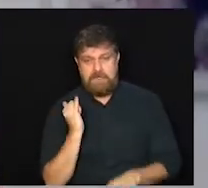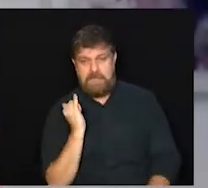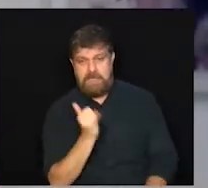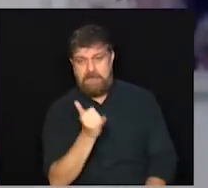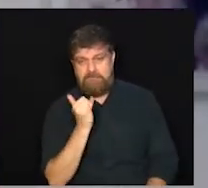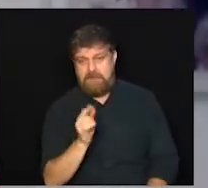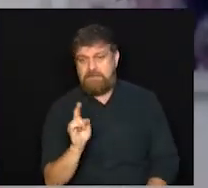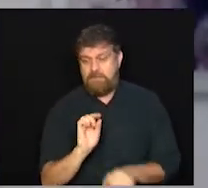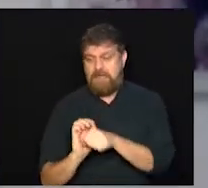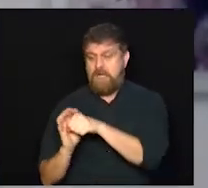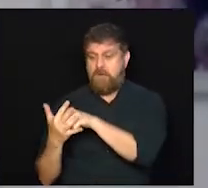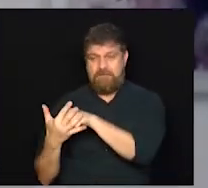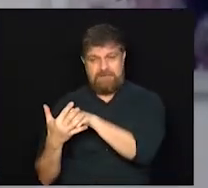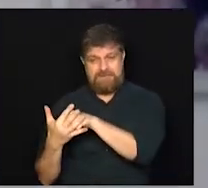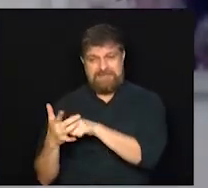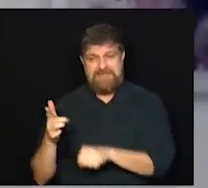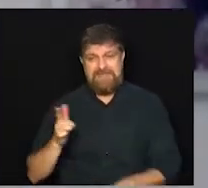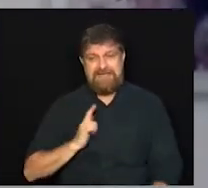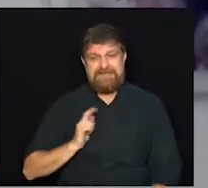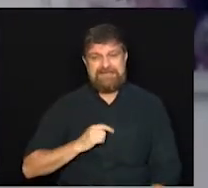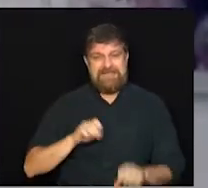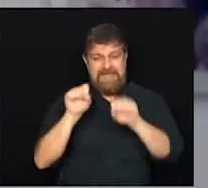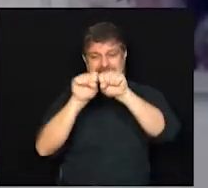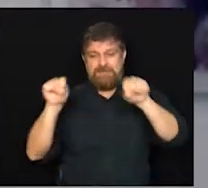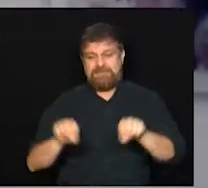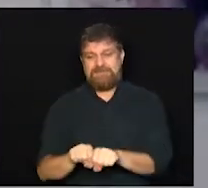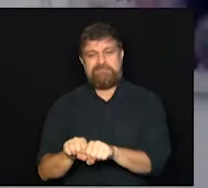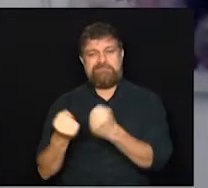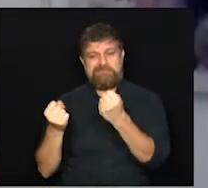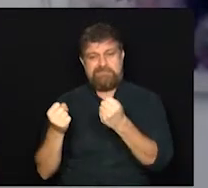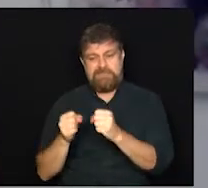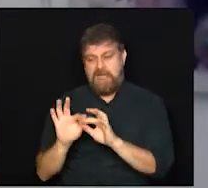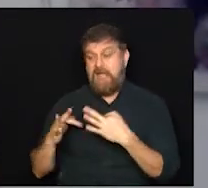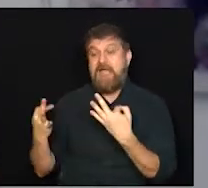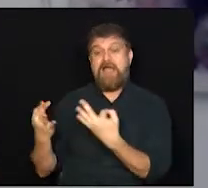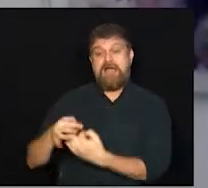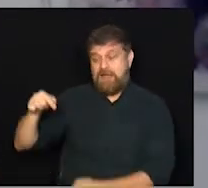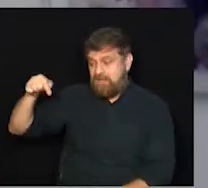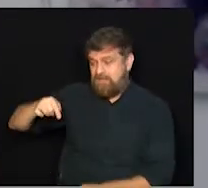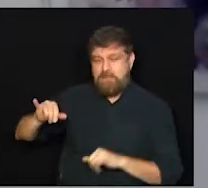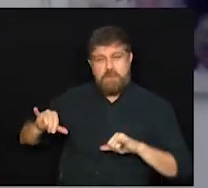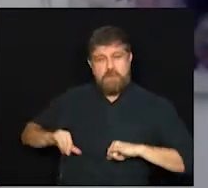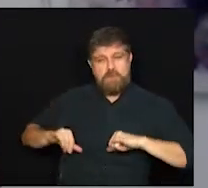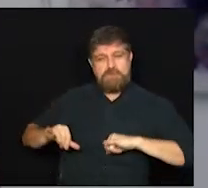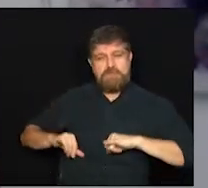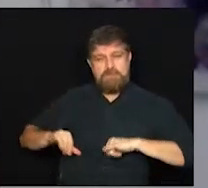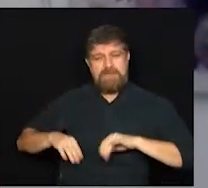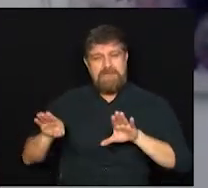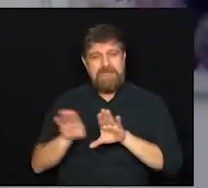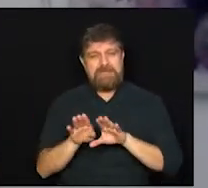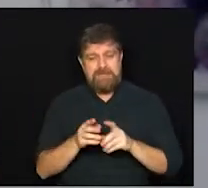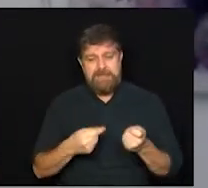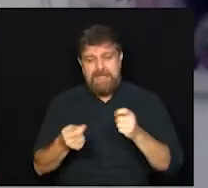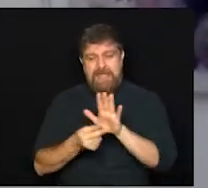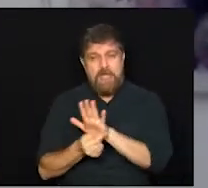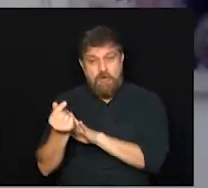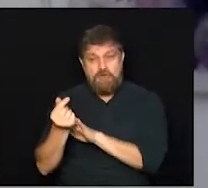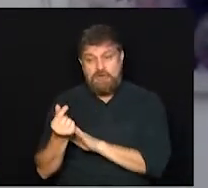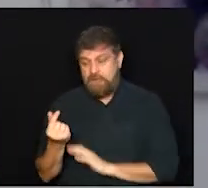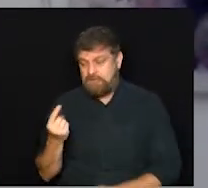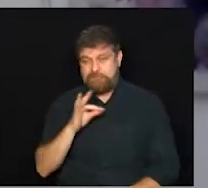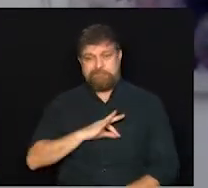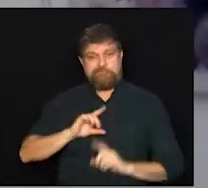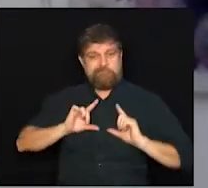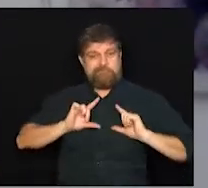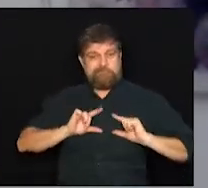só o Covid, é a desestruturação da família e a desestruturação econômica da família, que